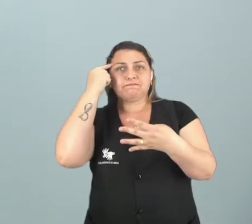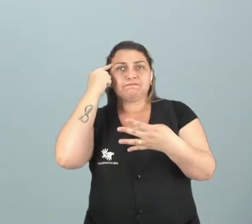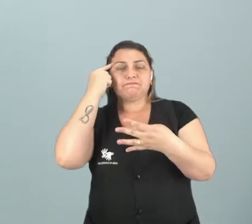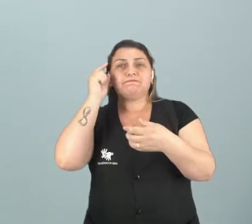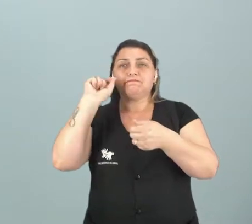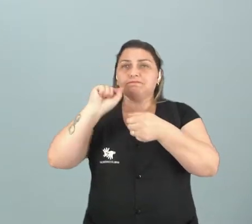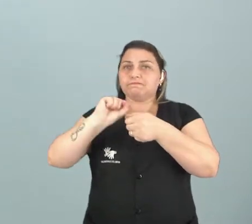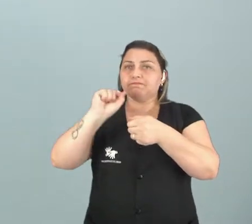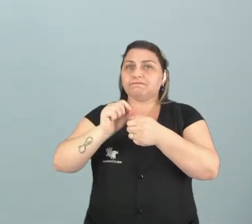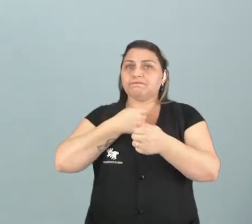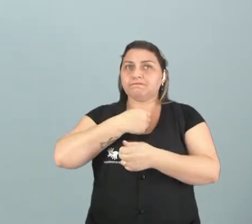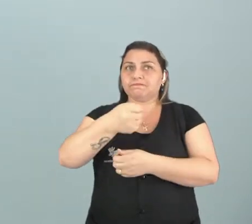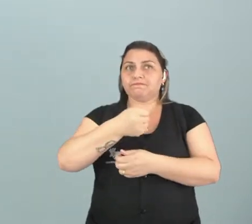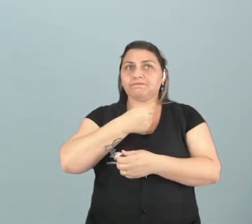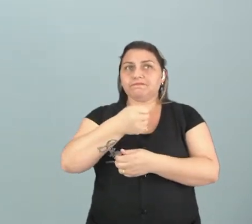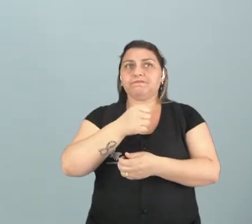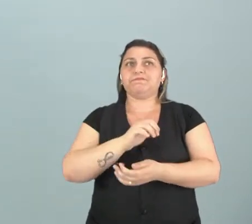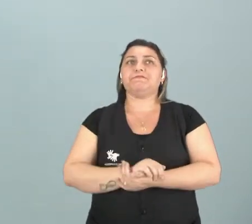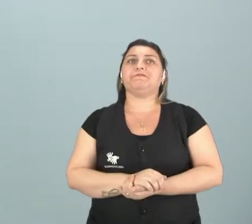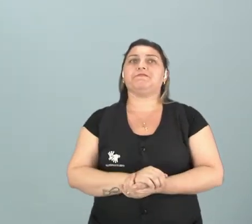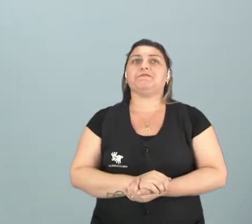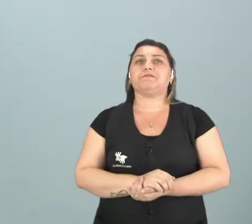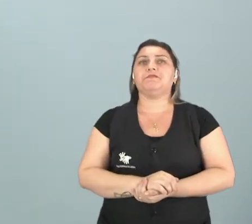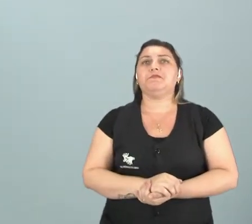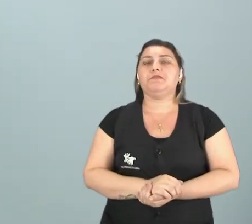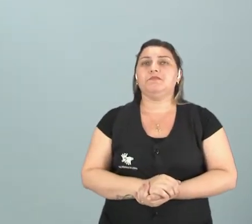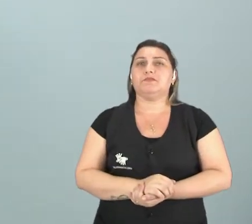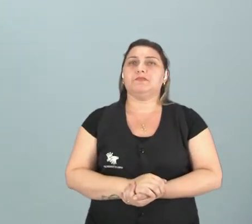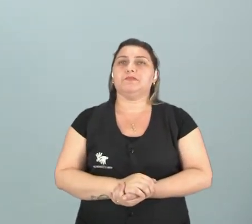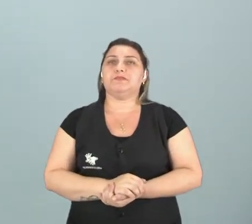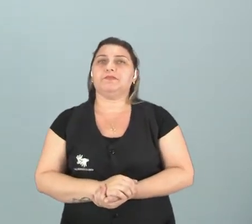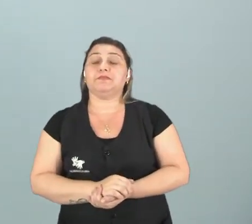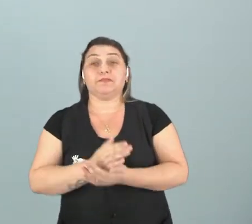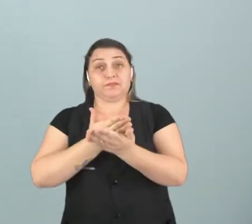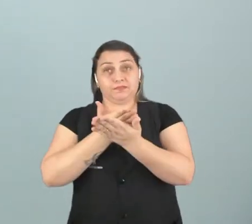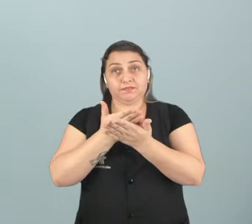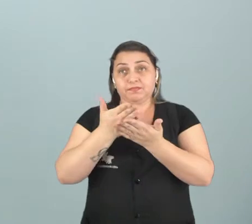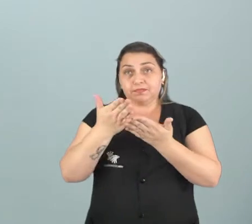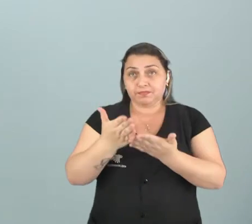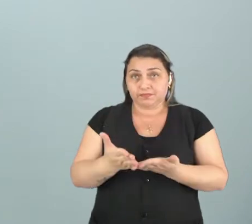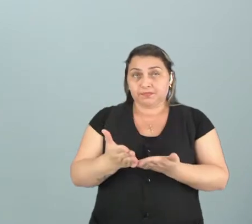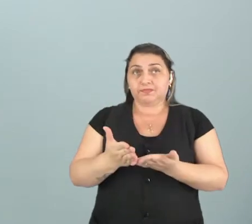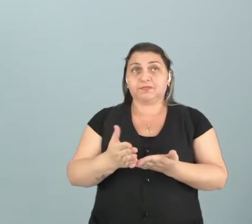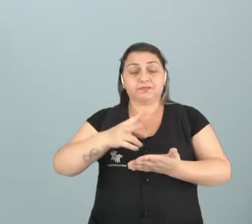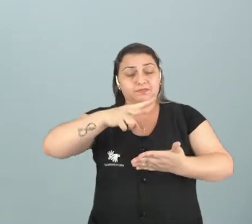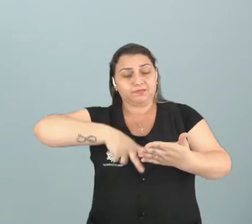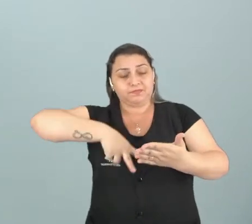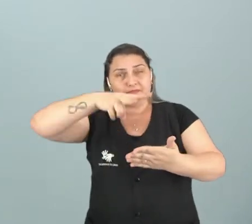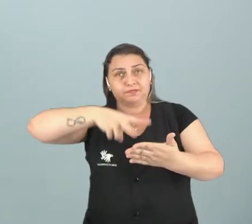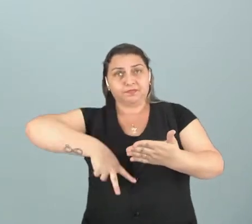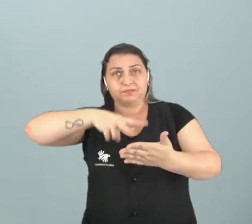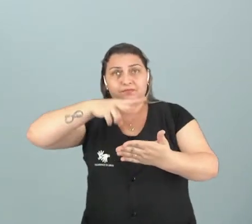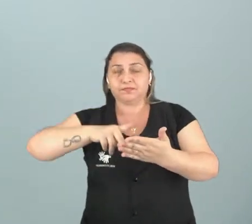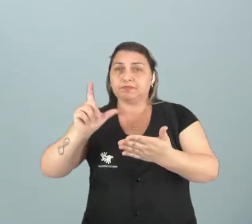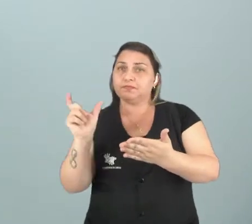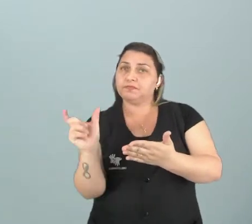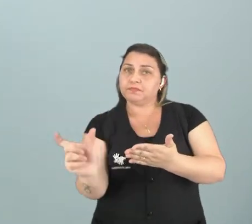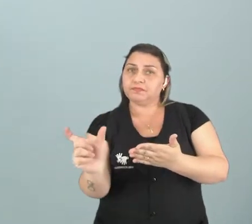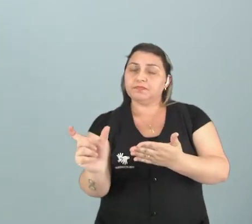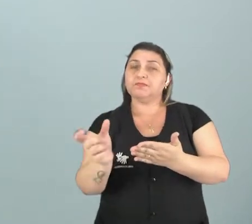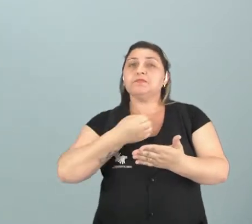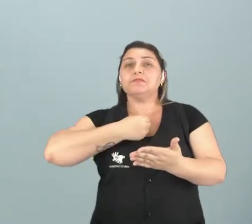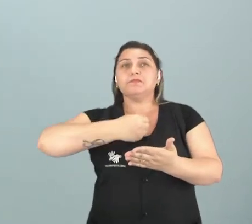produção da reportagem. Vamos lá, e para isso vamos iniciar fazendo a leitura de um trecho de